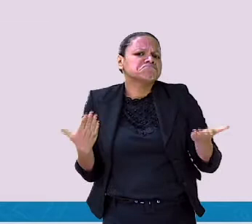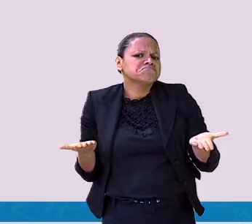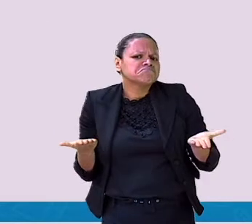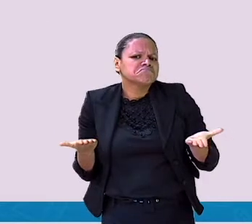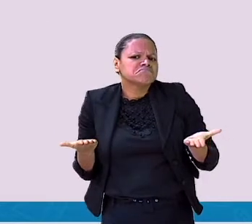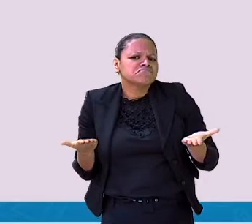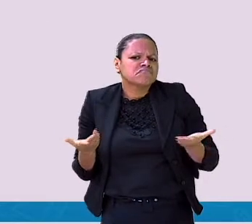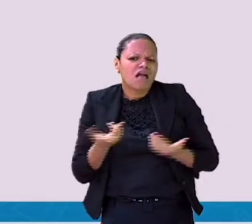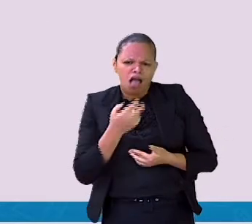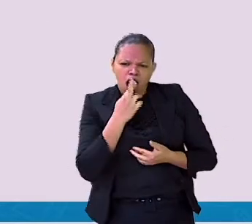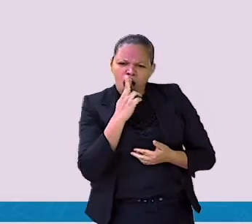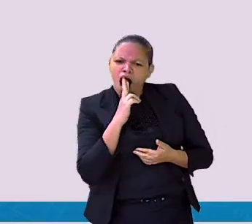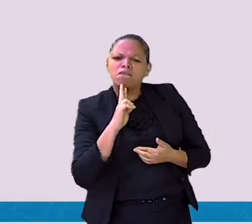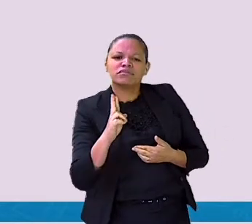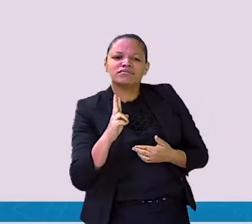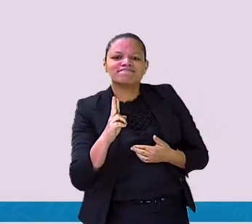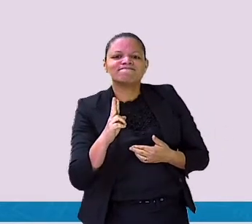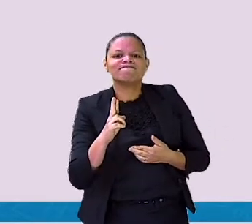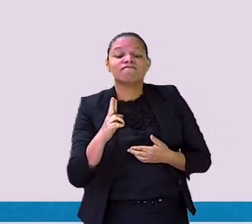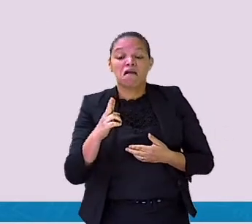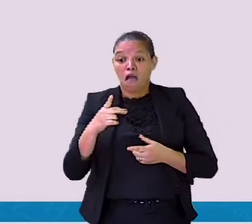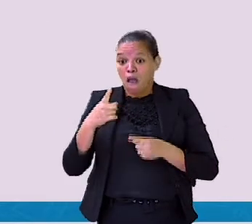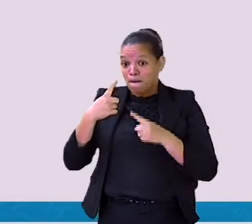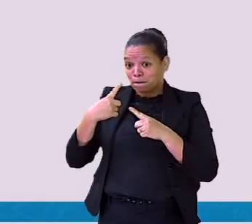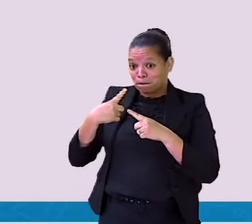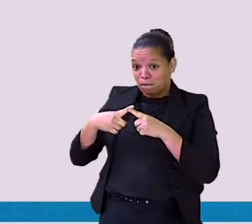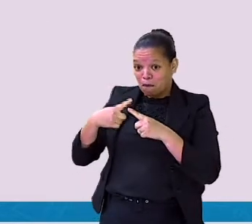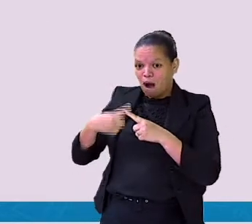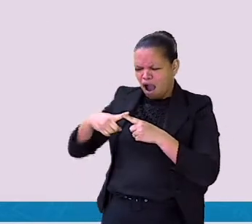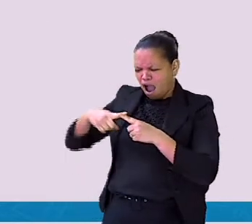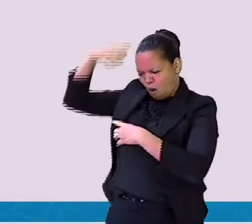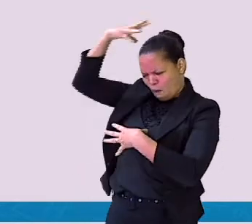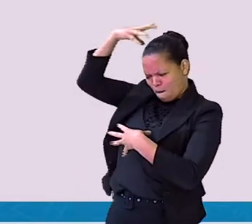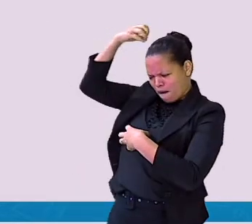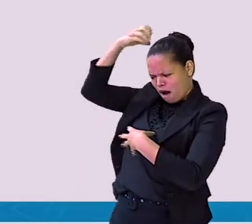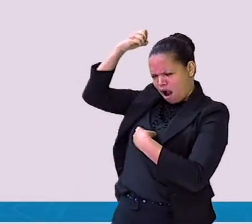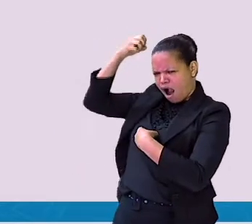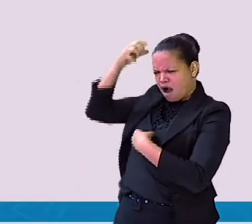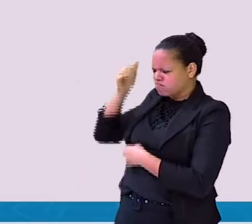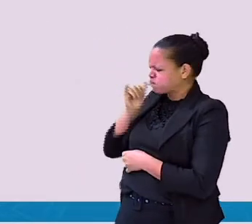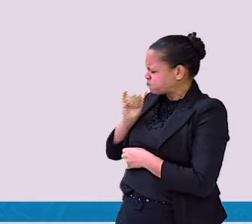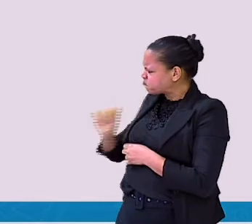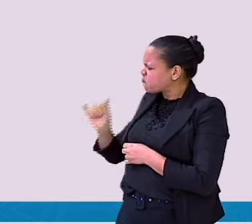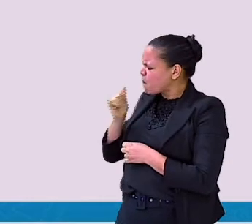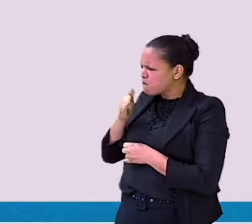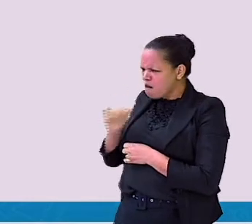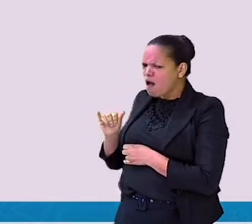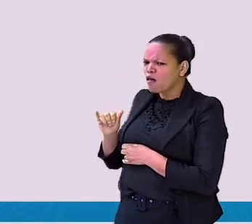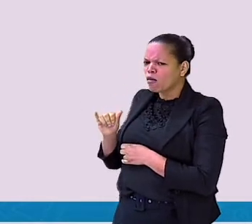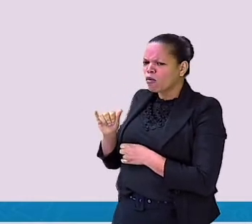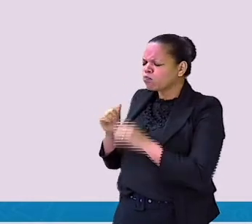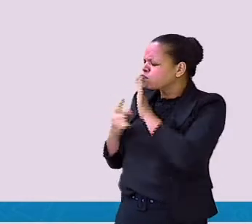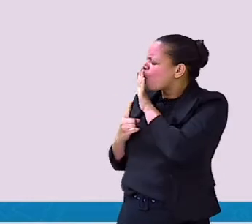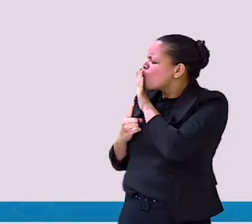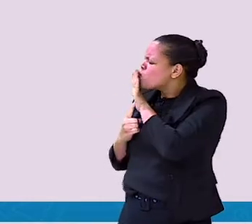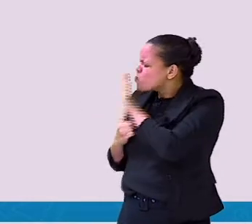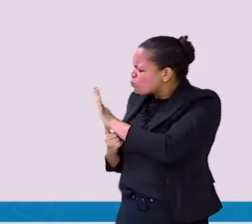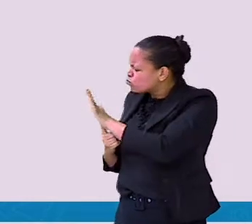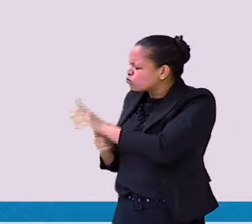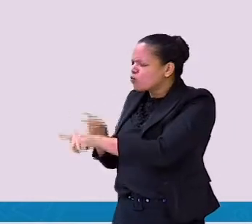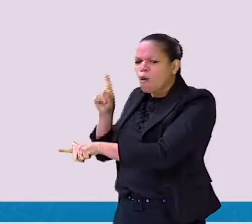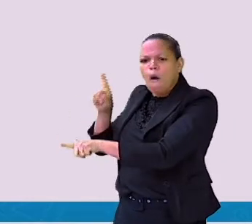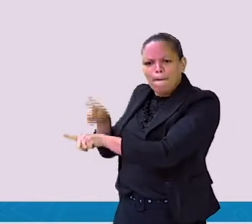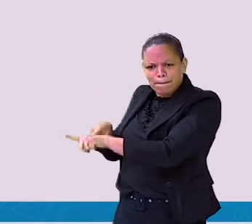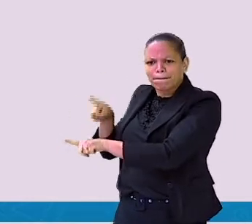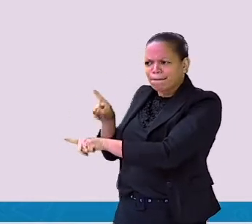triste, gente? Porque o macaco falou com ele, né? Apresentou para ele. Você tem essas